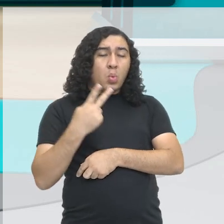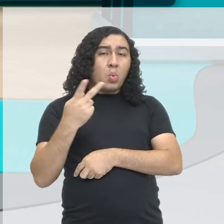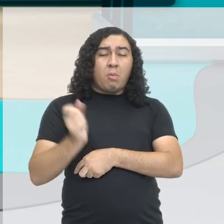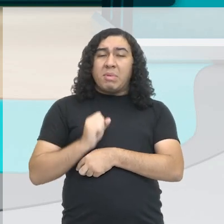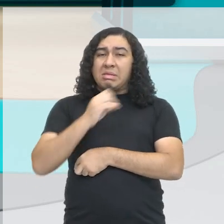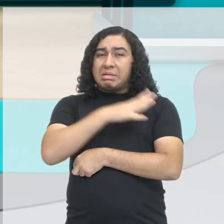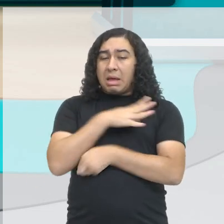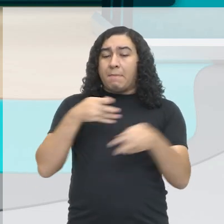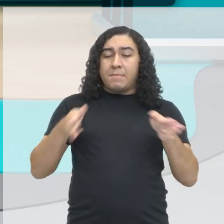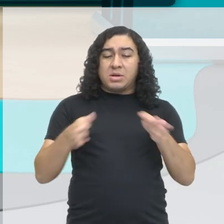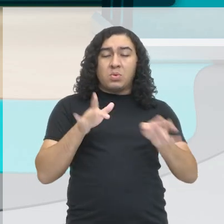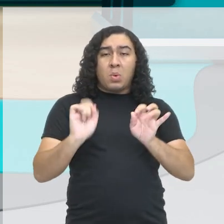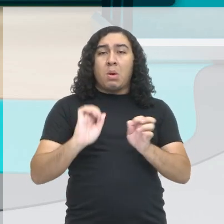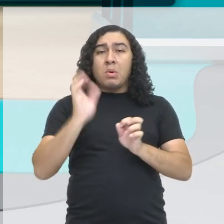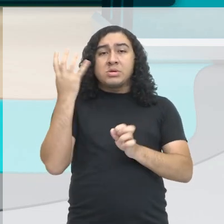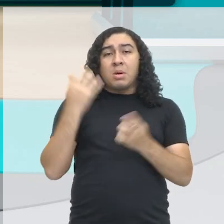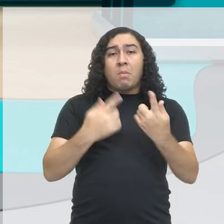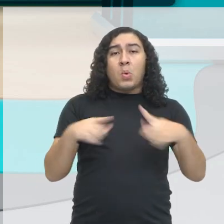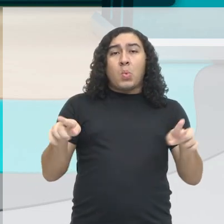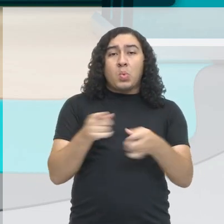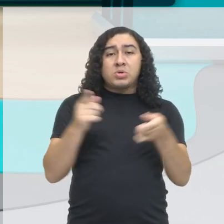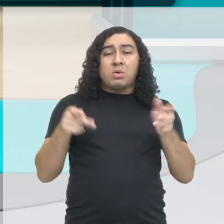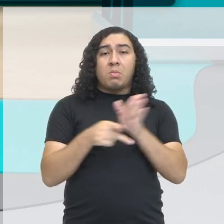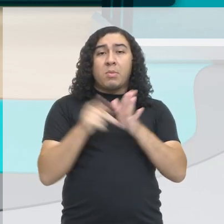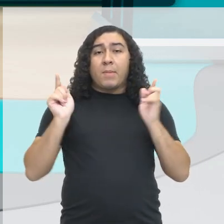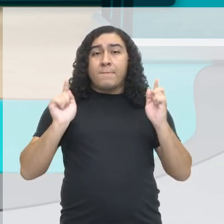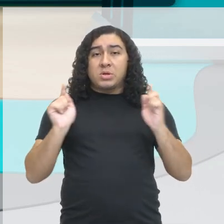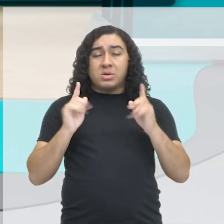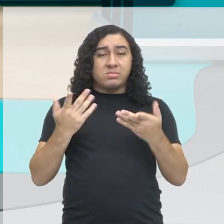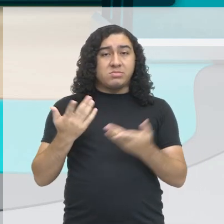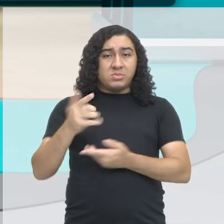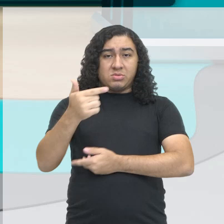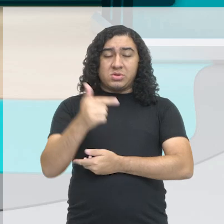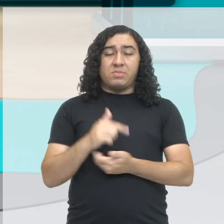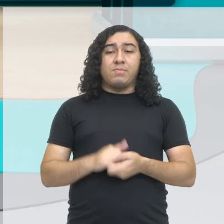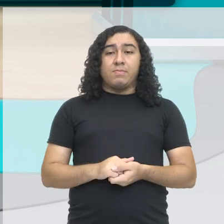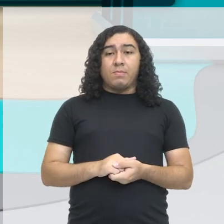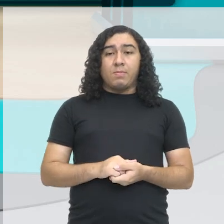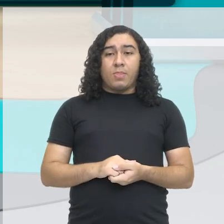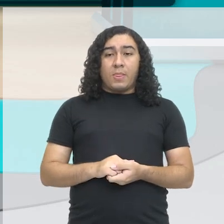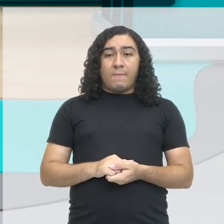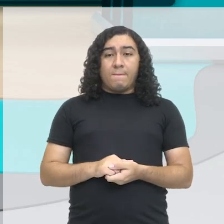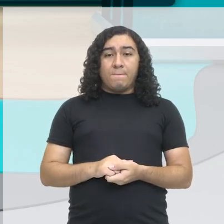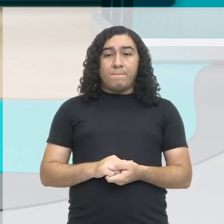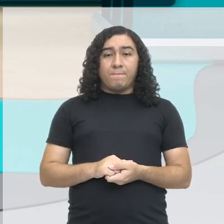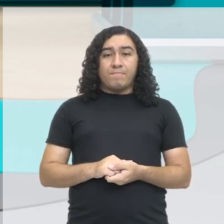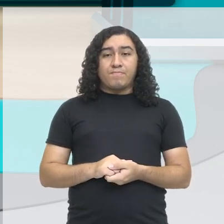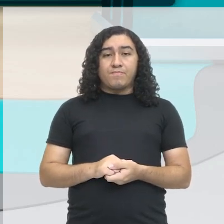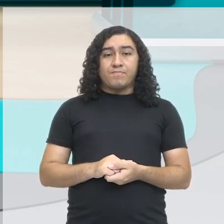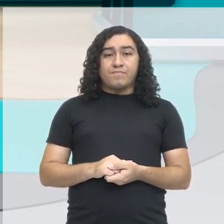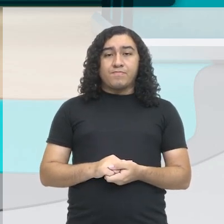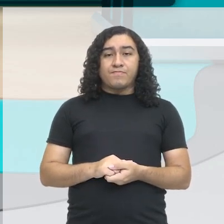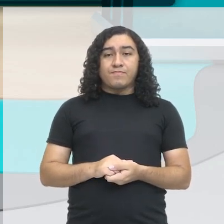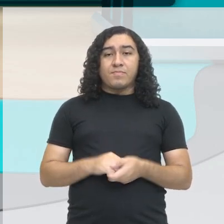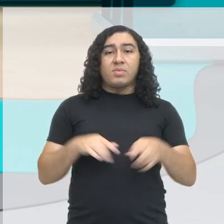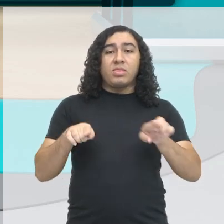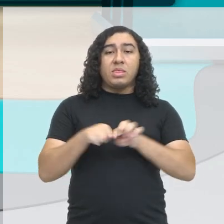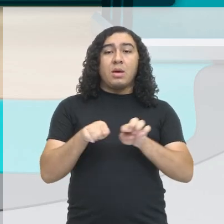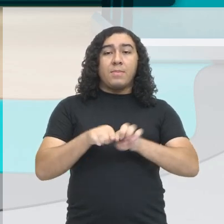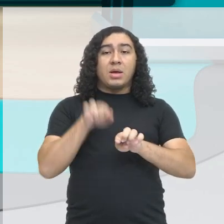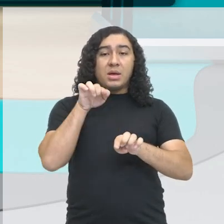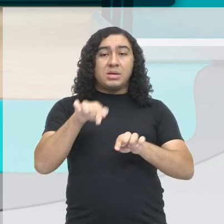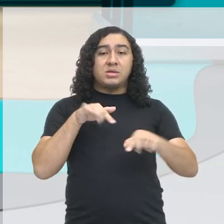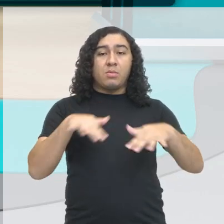estava acontecendo, como as músicas de protesto. Então, as letras, o